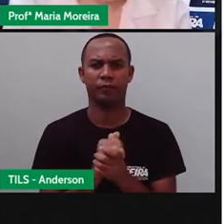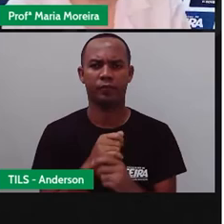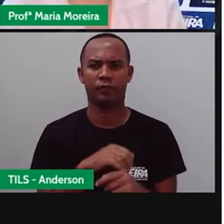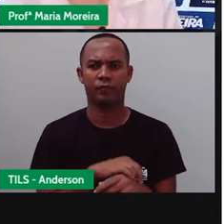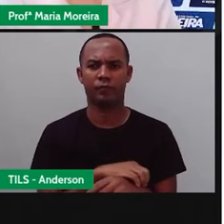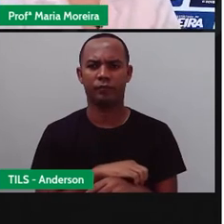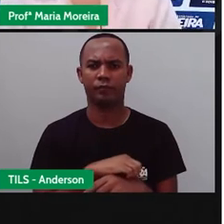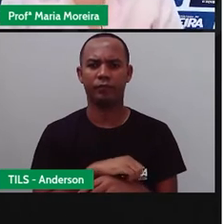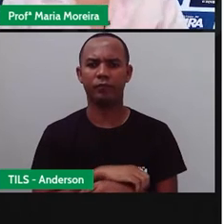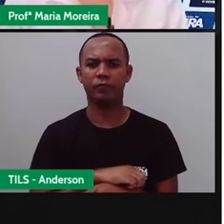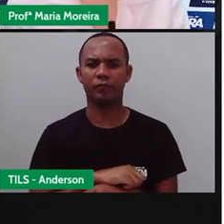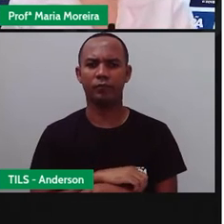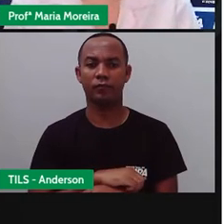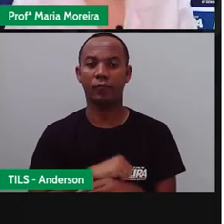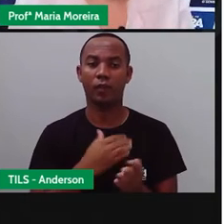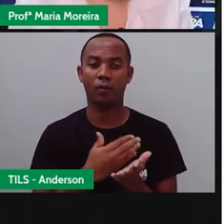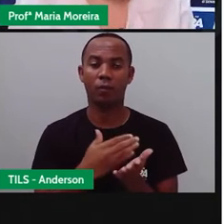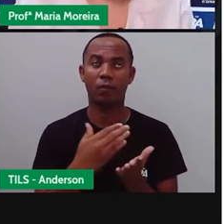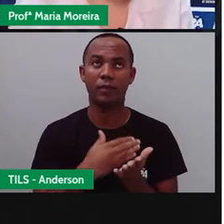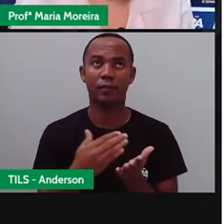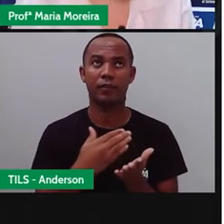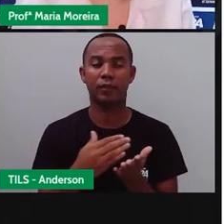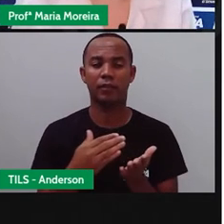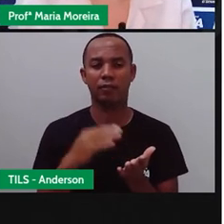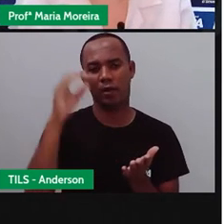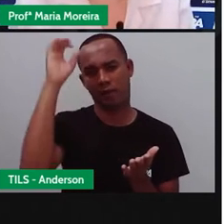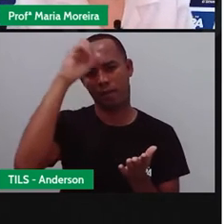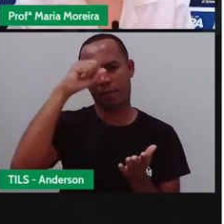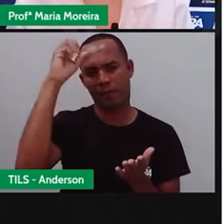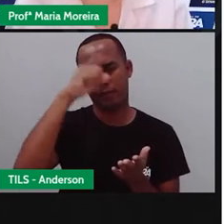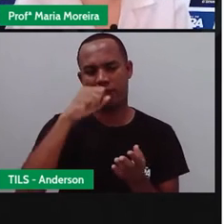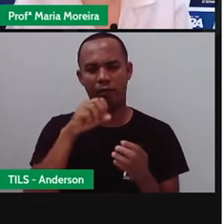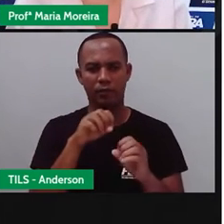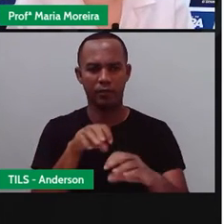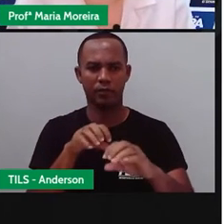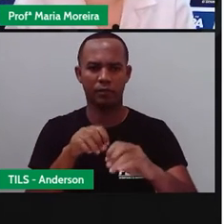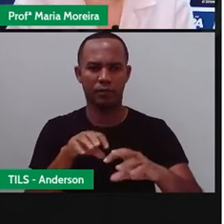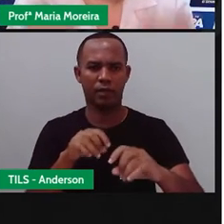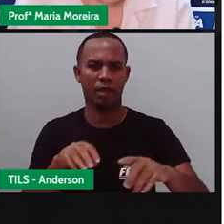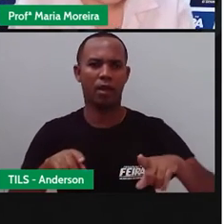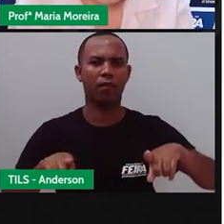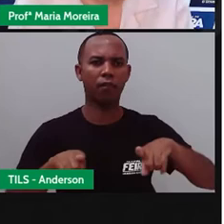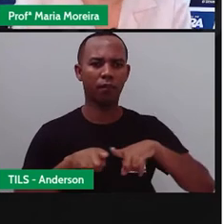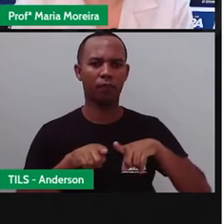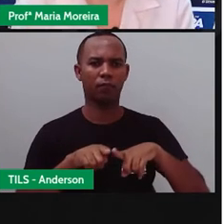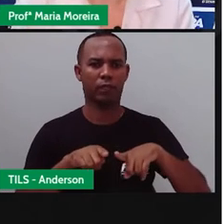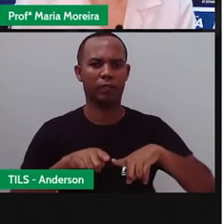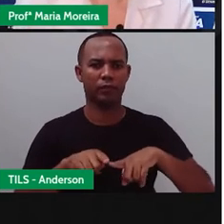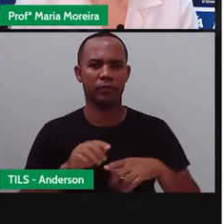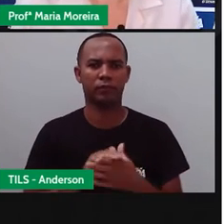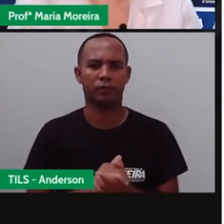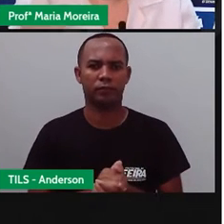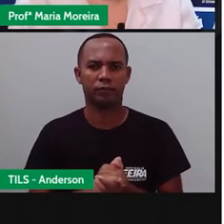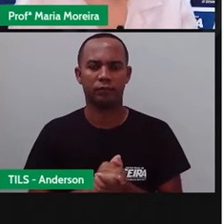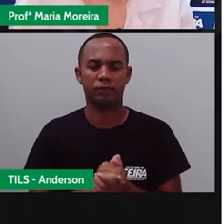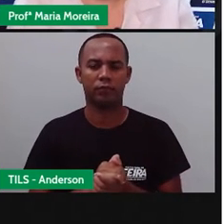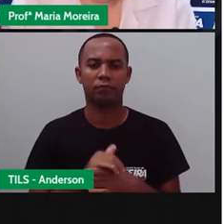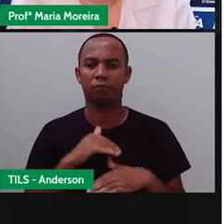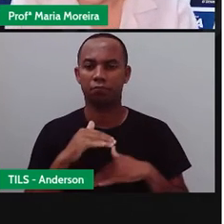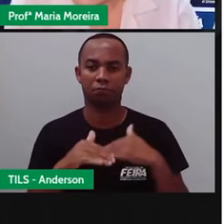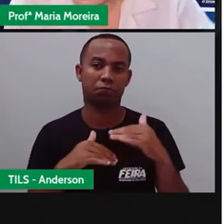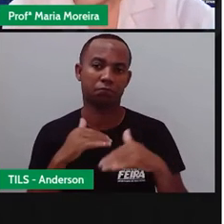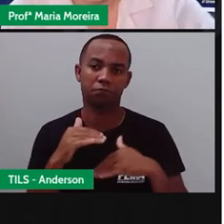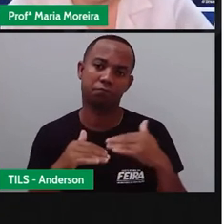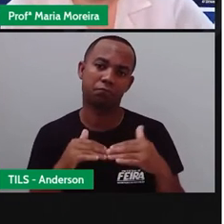parte plástica então começando a pegar gosto é por essa parte de ensinar com vocês através da prática e